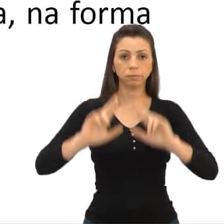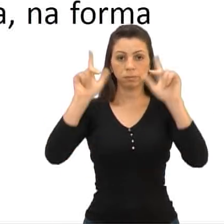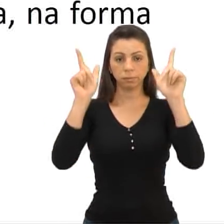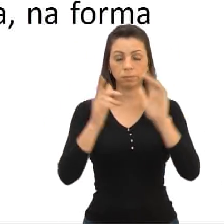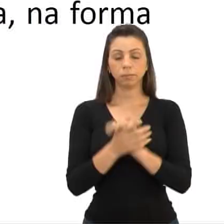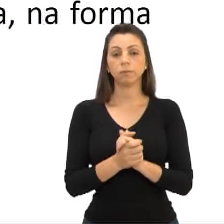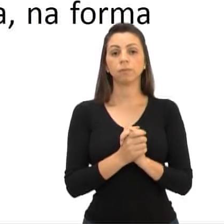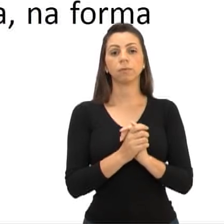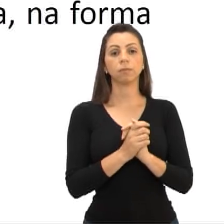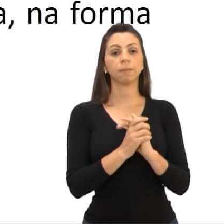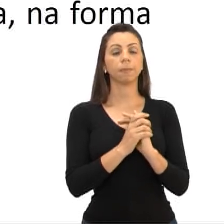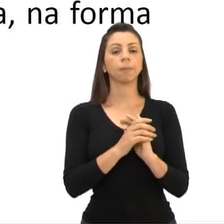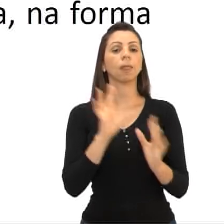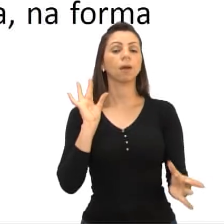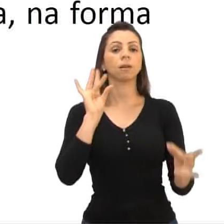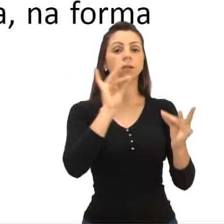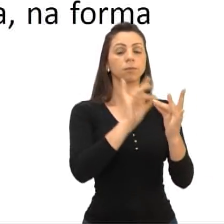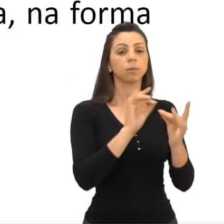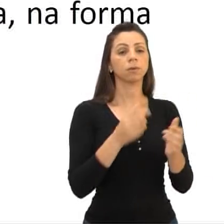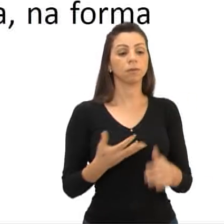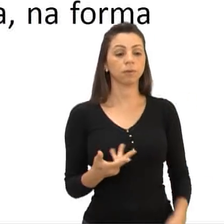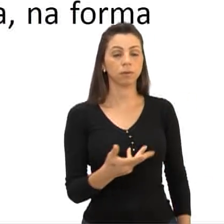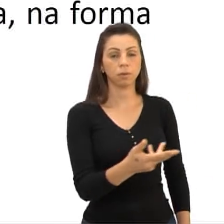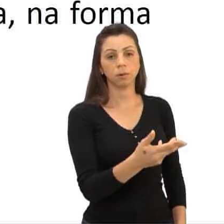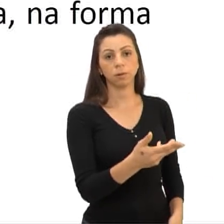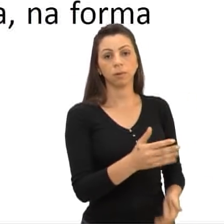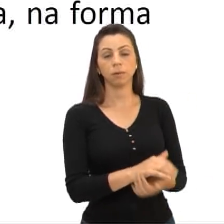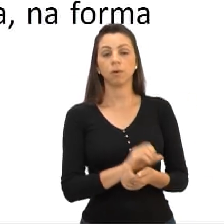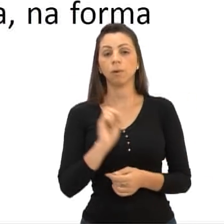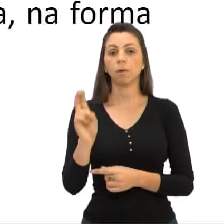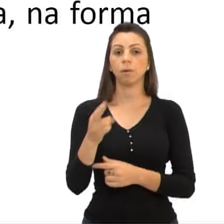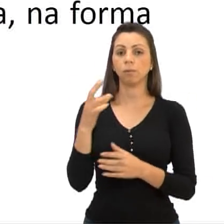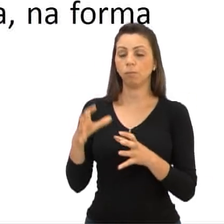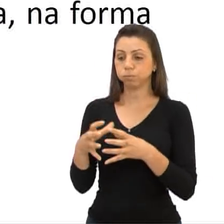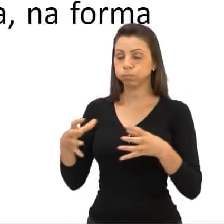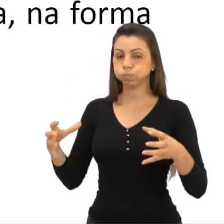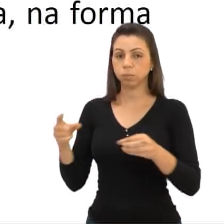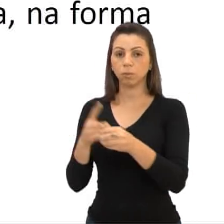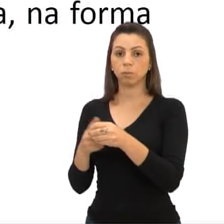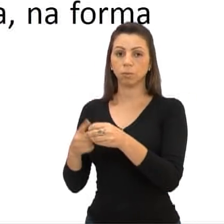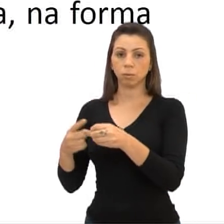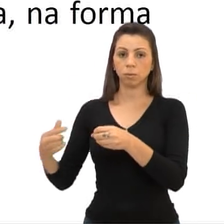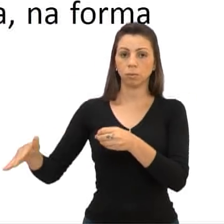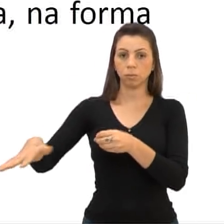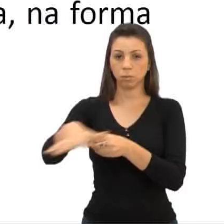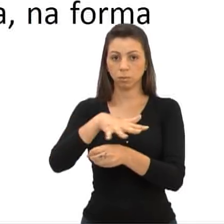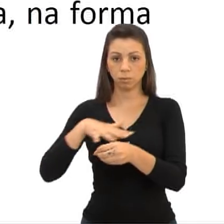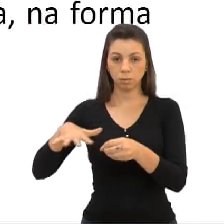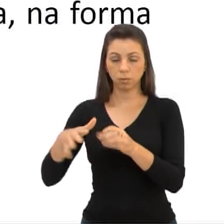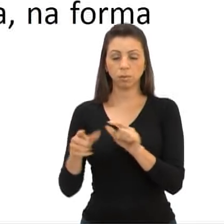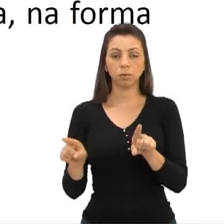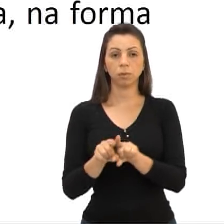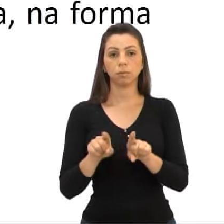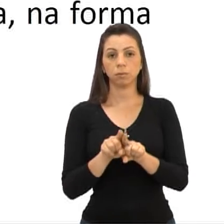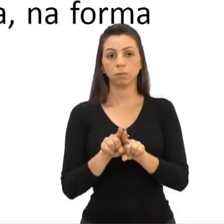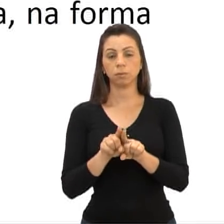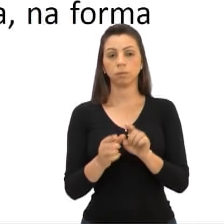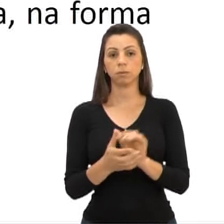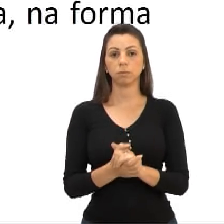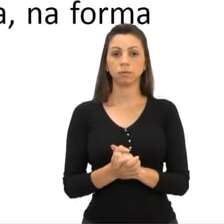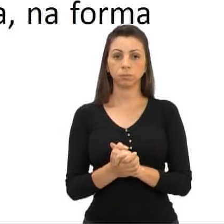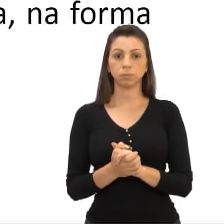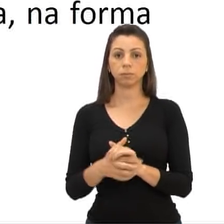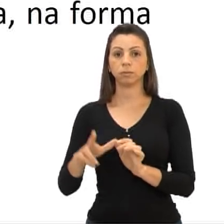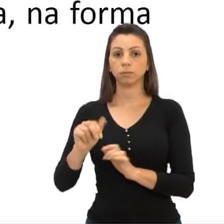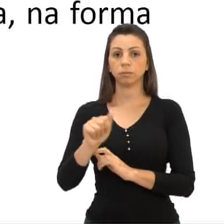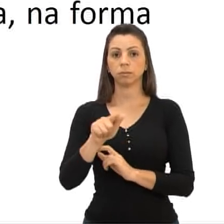especiais sobre velocidade média e densidade demográfica. E também falamos sobre razão que pode